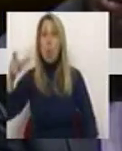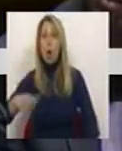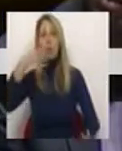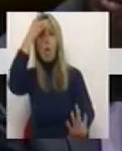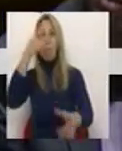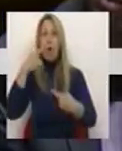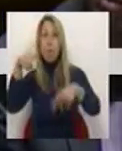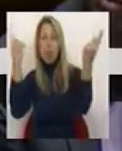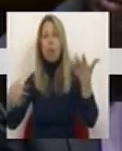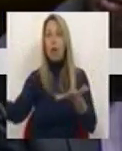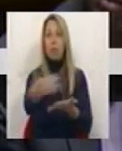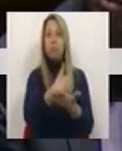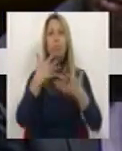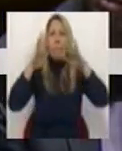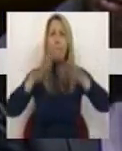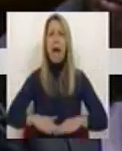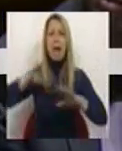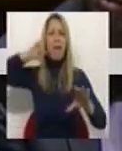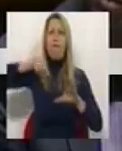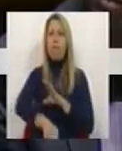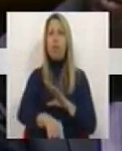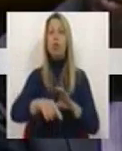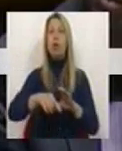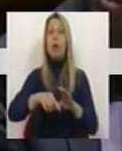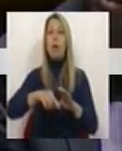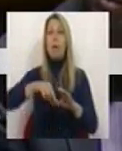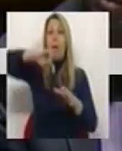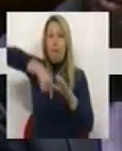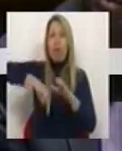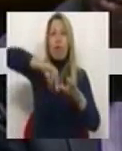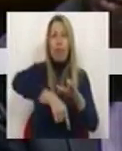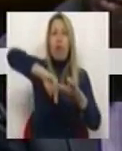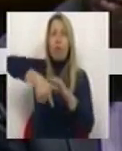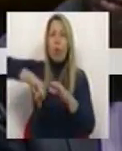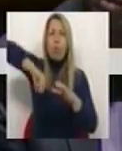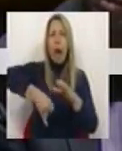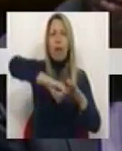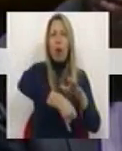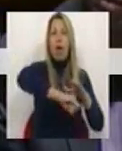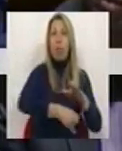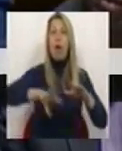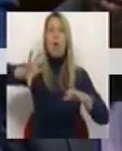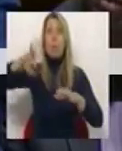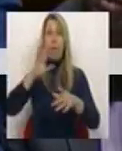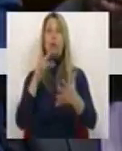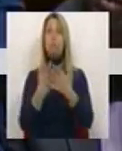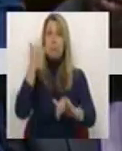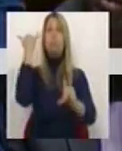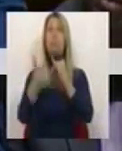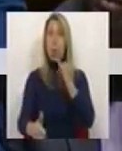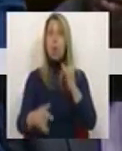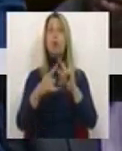para pararem furos no país que são perigosos e põem em causa o ambiente, a economia. Tivemos todas